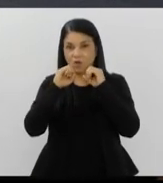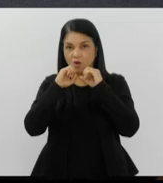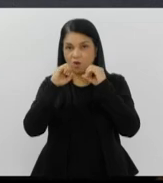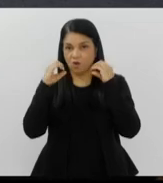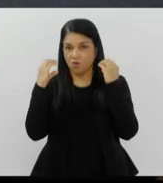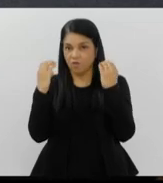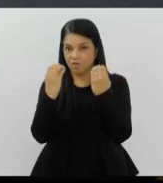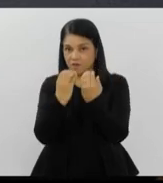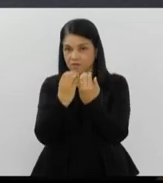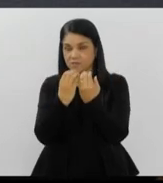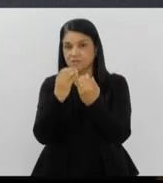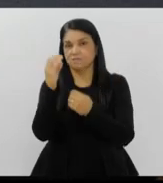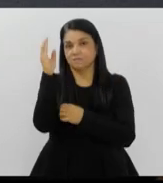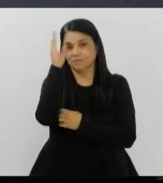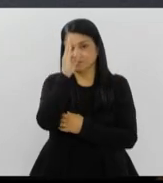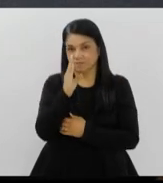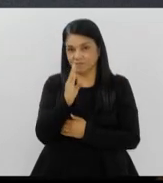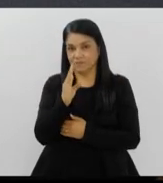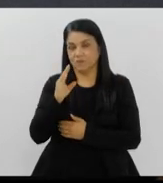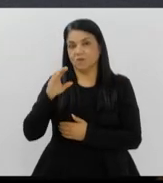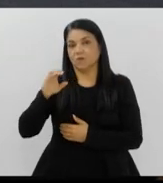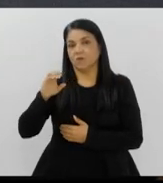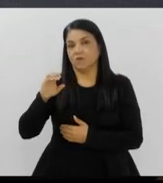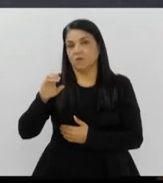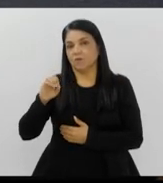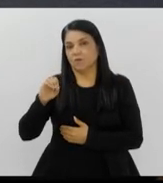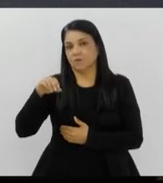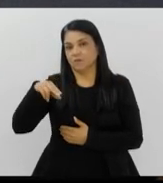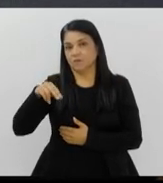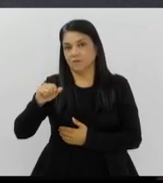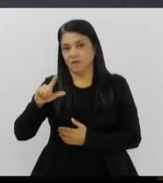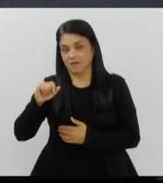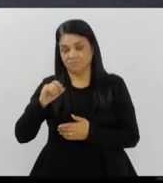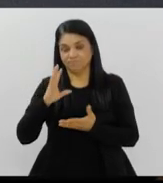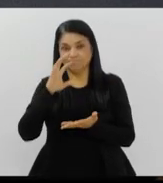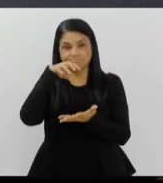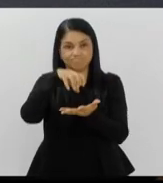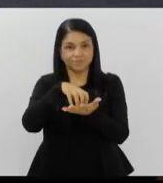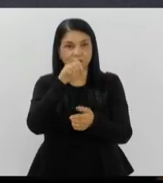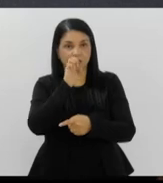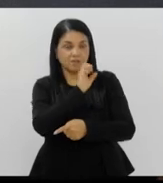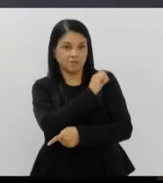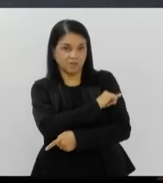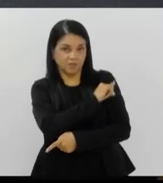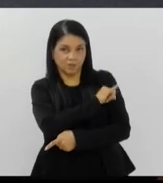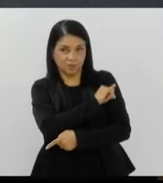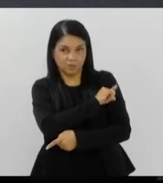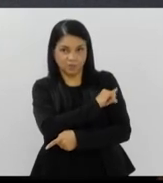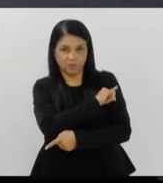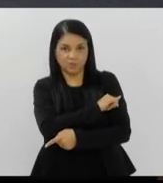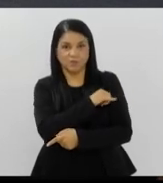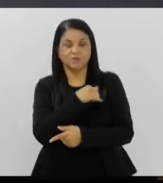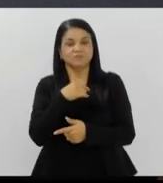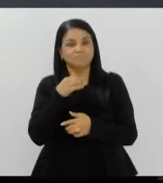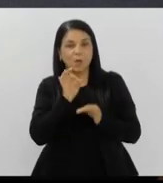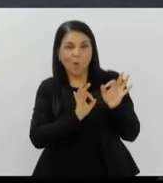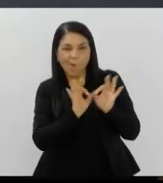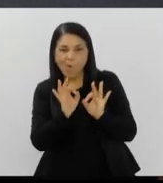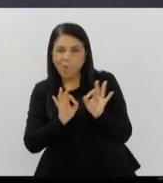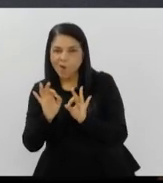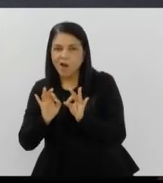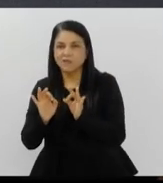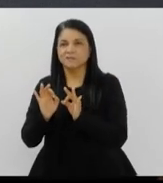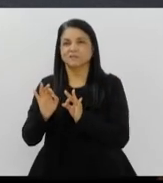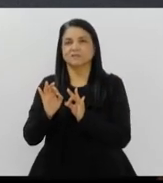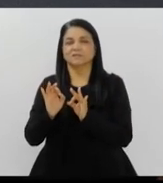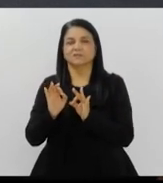Conferência Nacional da UNALI, e a sede será aqui no Rio. E aí a gente que está aí nas tratativas e organizando